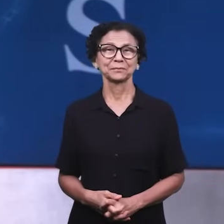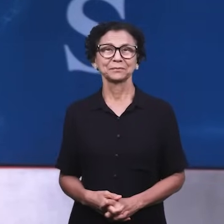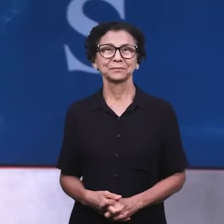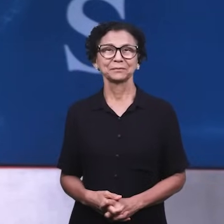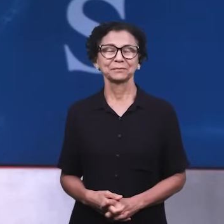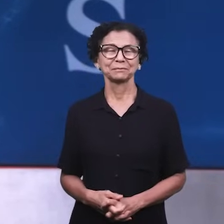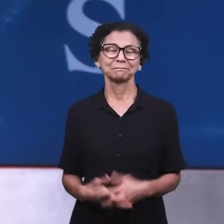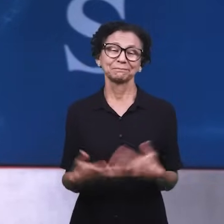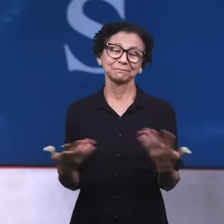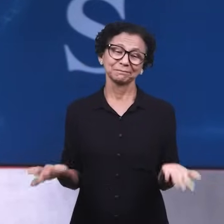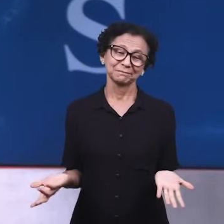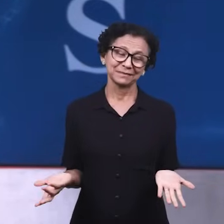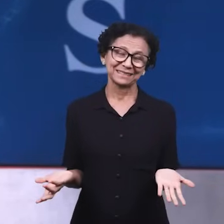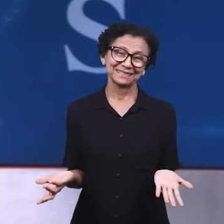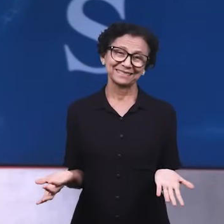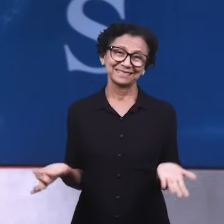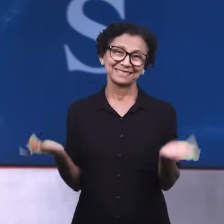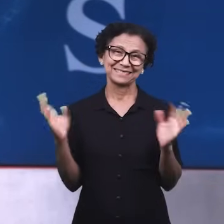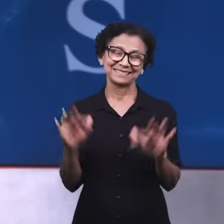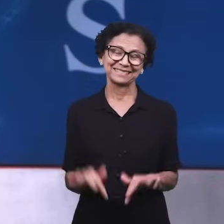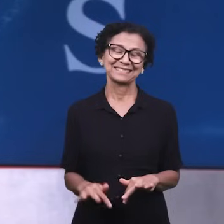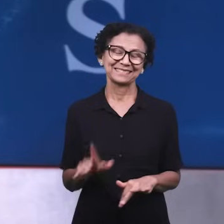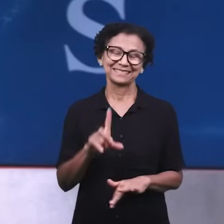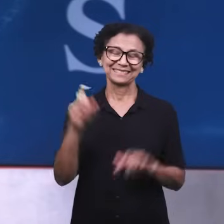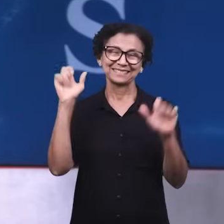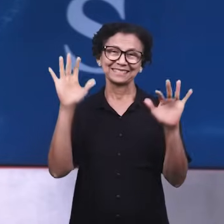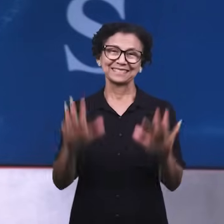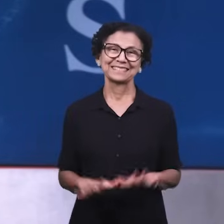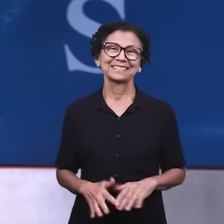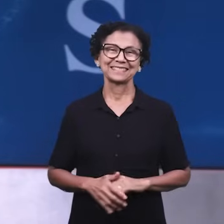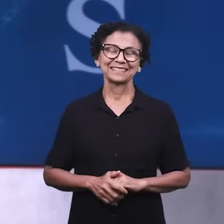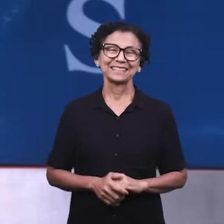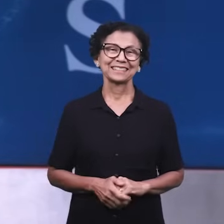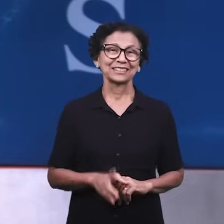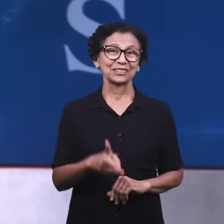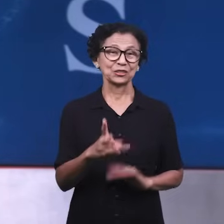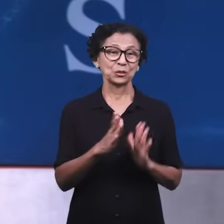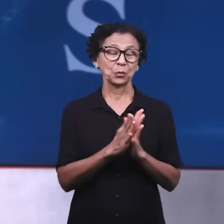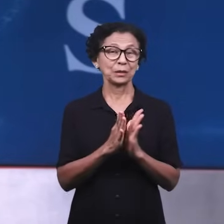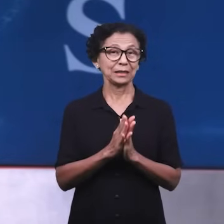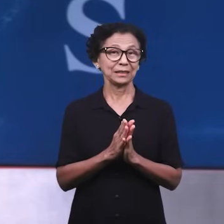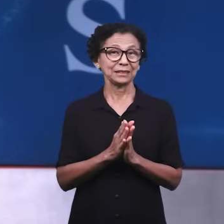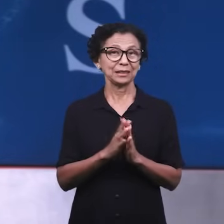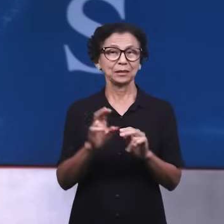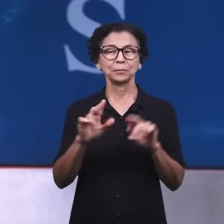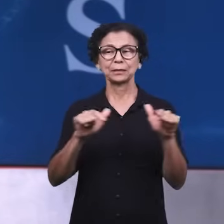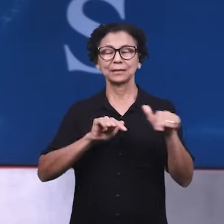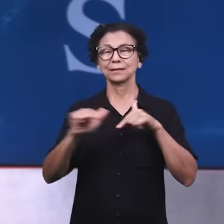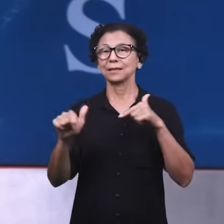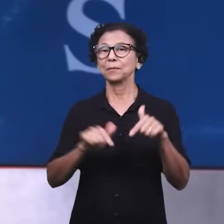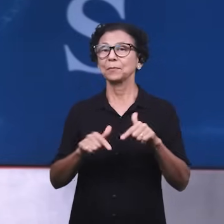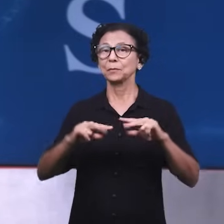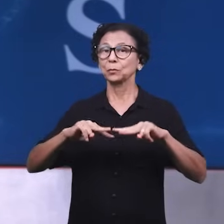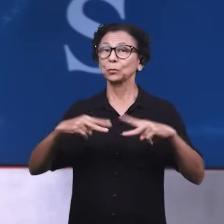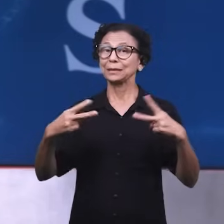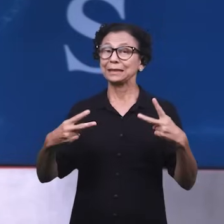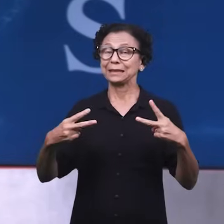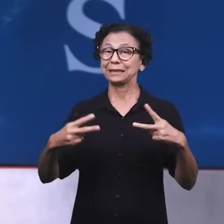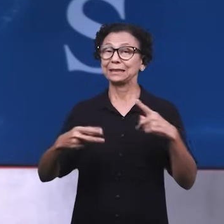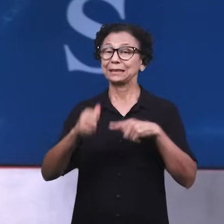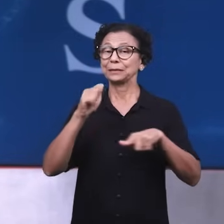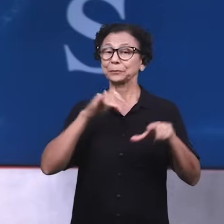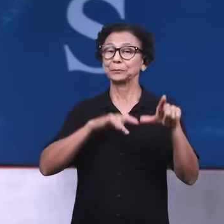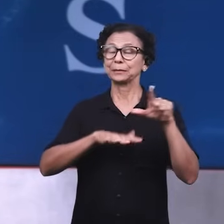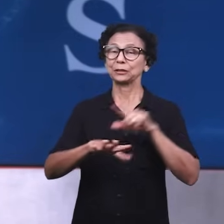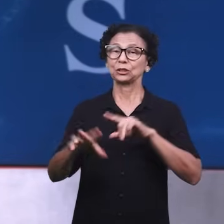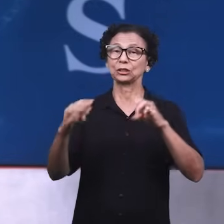manainews@radiomanaim.com.br. Pois é, estamos ficando por aqui, que Deus abençoe, e olha, continue orando por este trabalho, compartilhe o link do Manaim News,